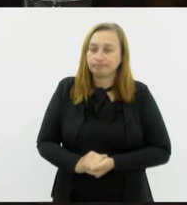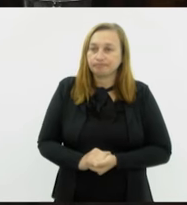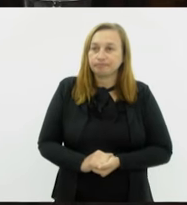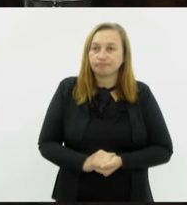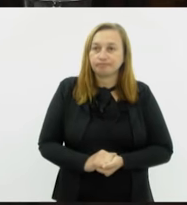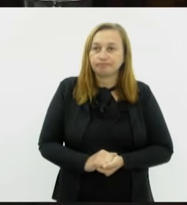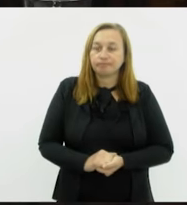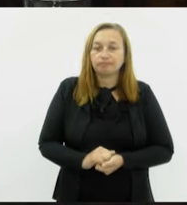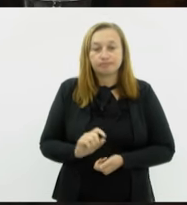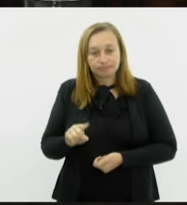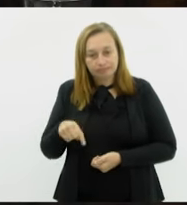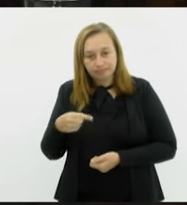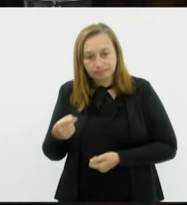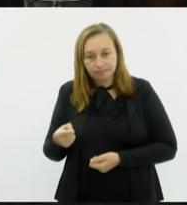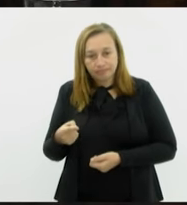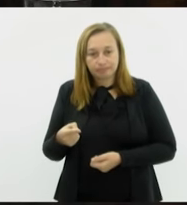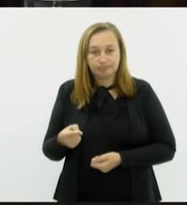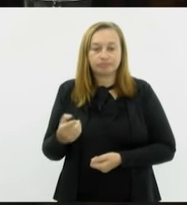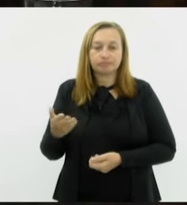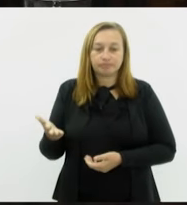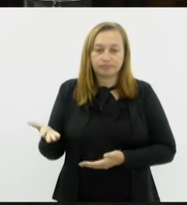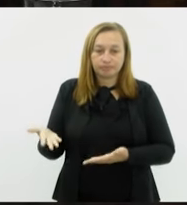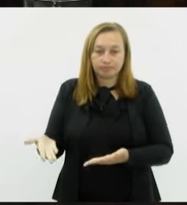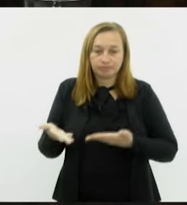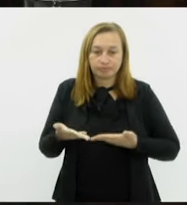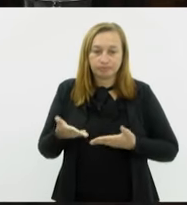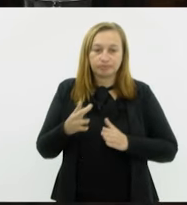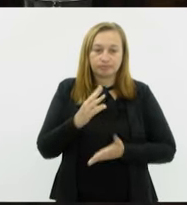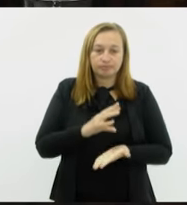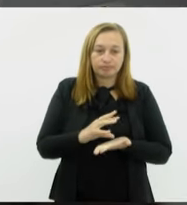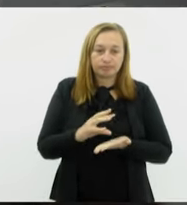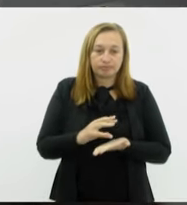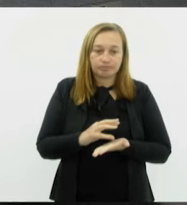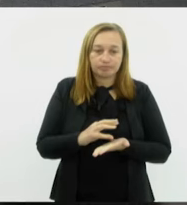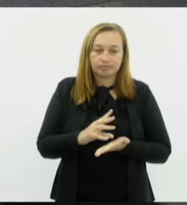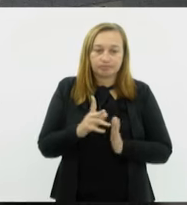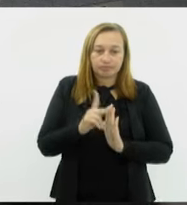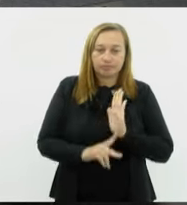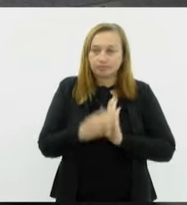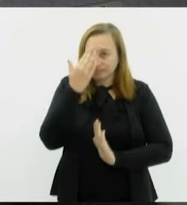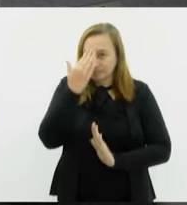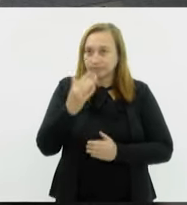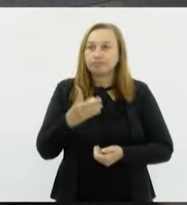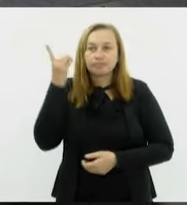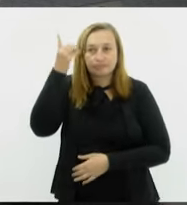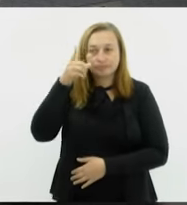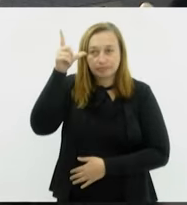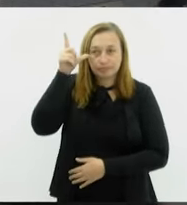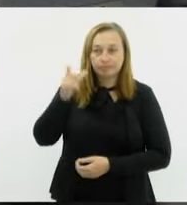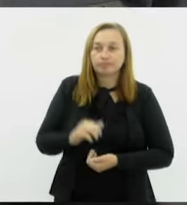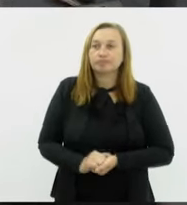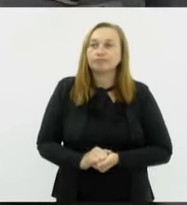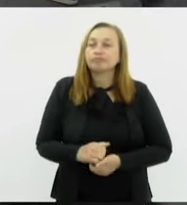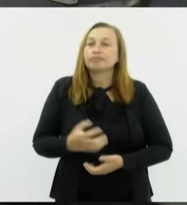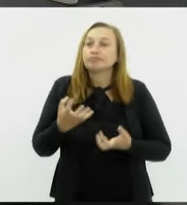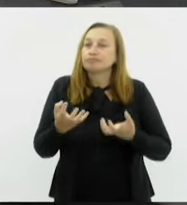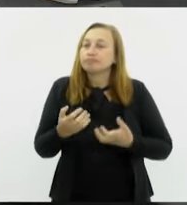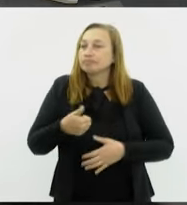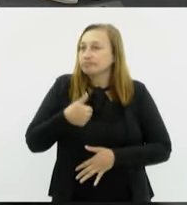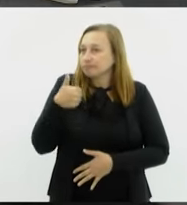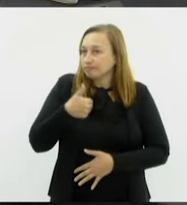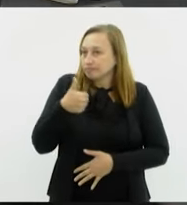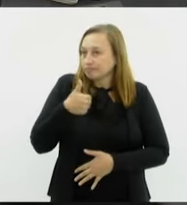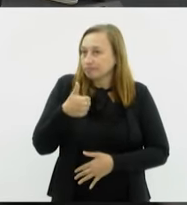em seguida aqui a gente já chama o projeto. Obrigado. Deputada Lucinha. Eu queria primeiro...